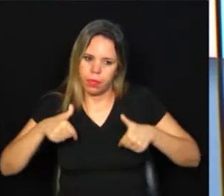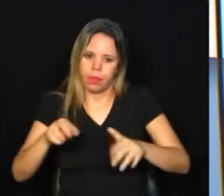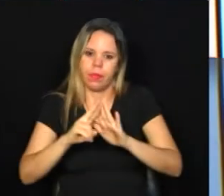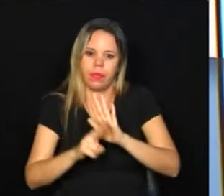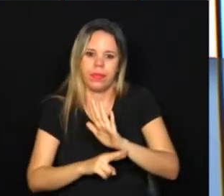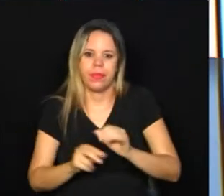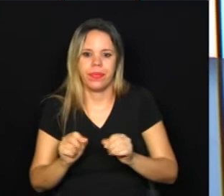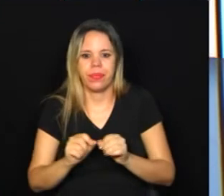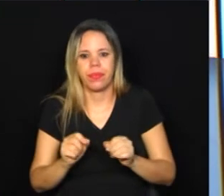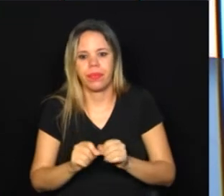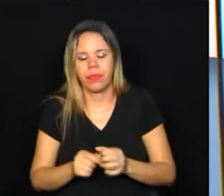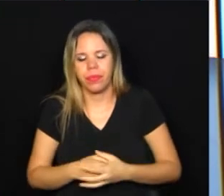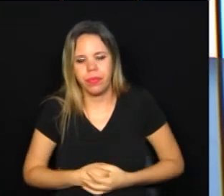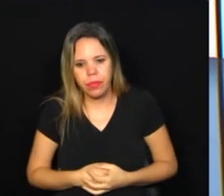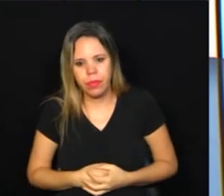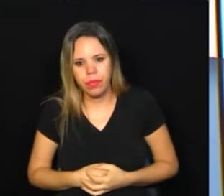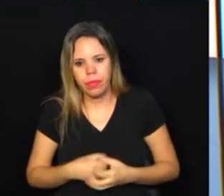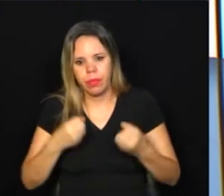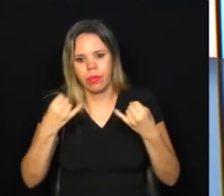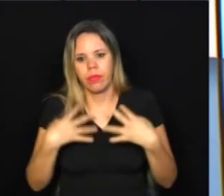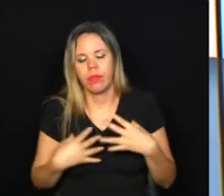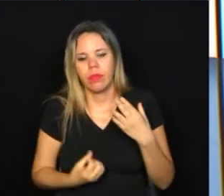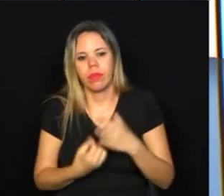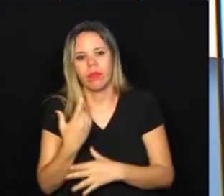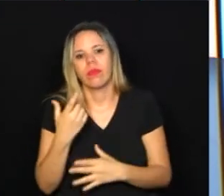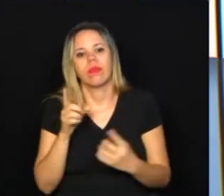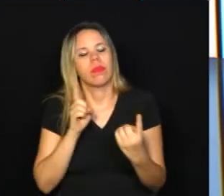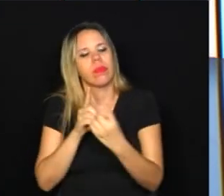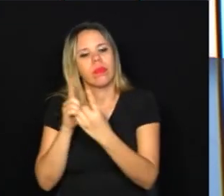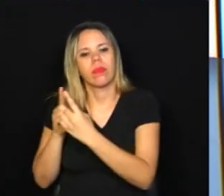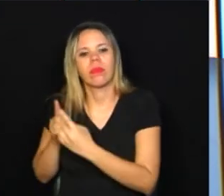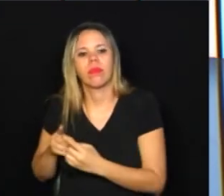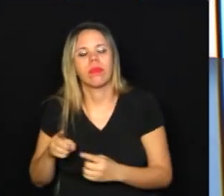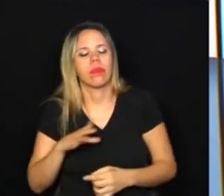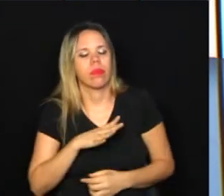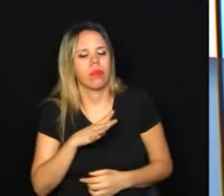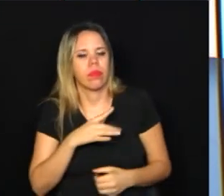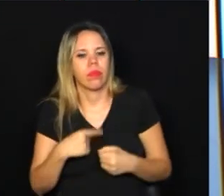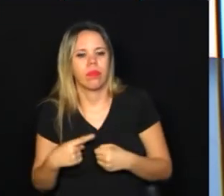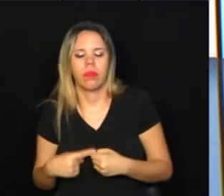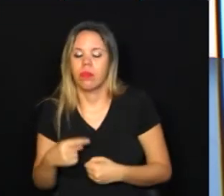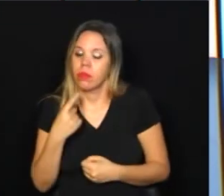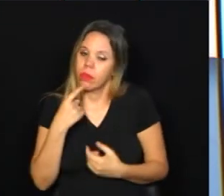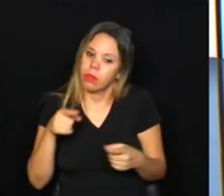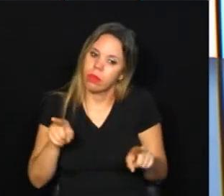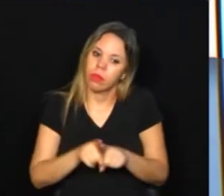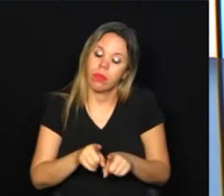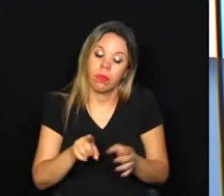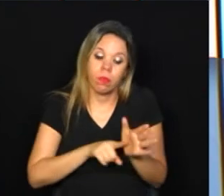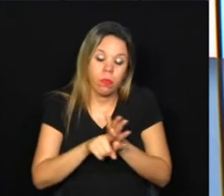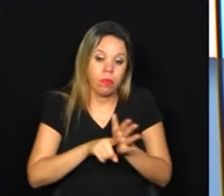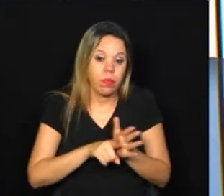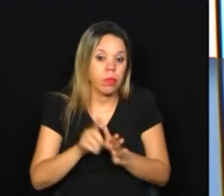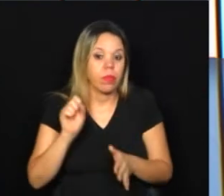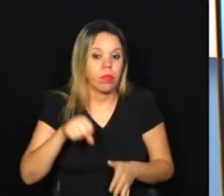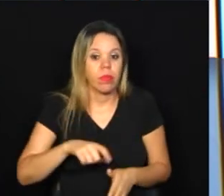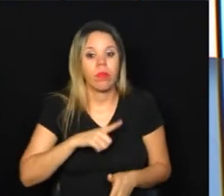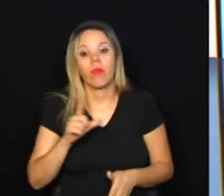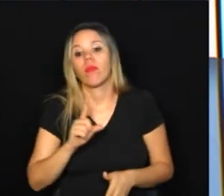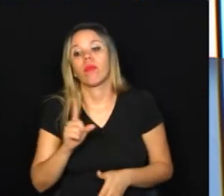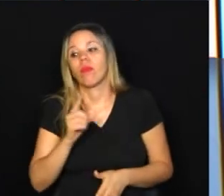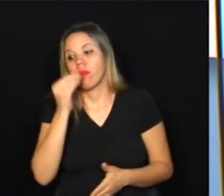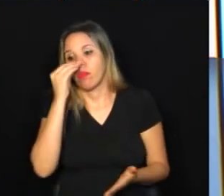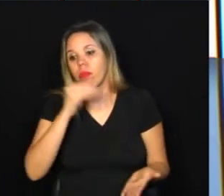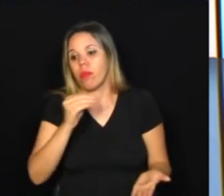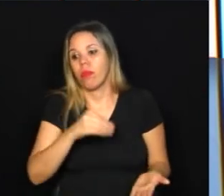as devidas providências em relação aos serviços municipais, para até, inclusive, instaurar se houve ou não